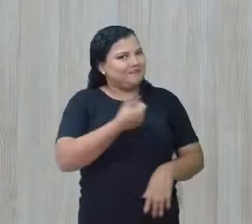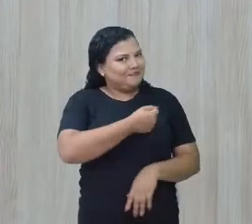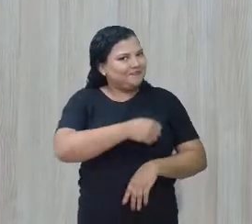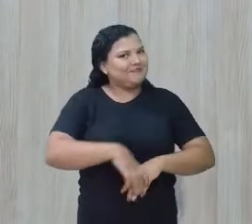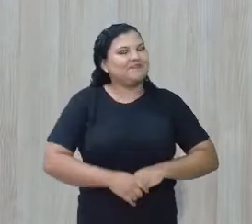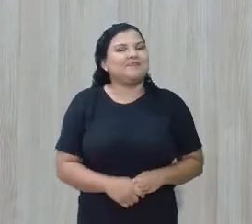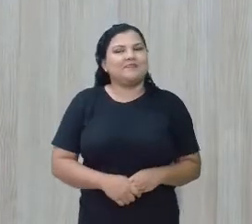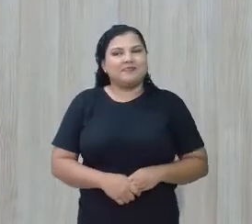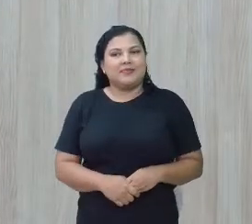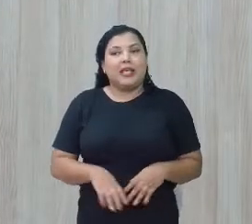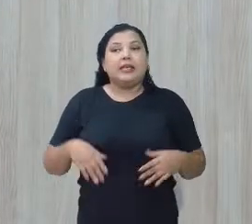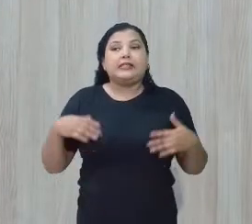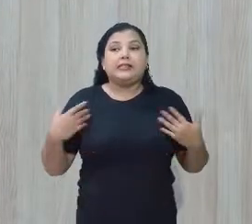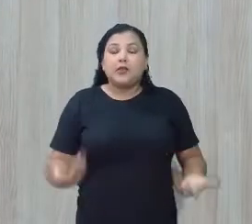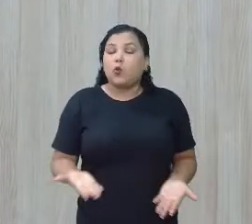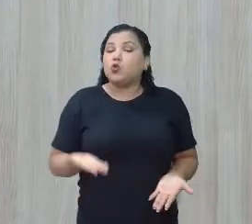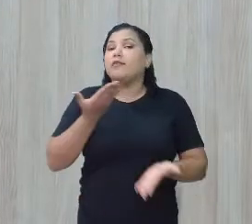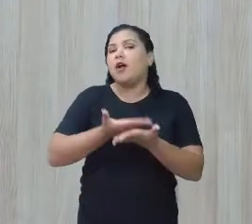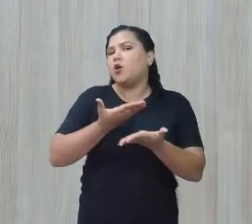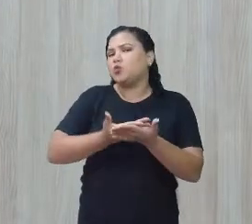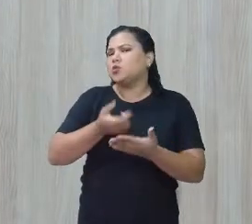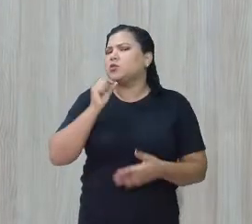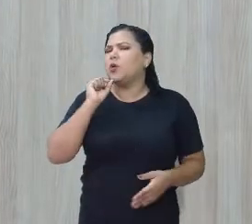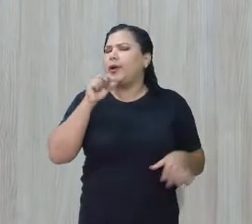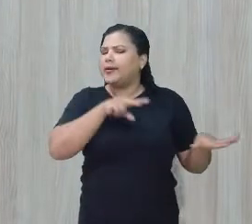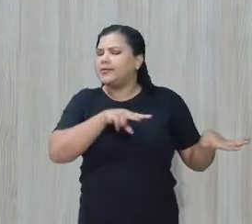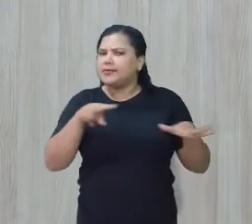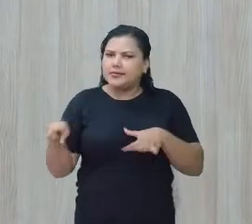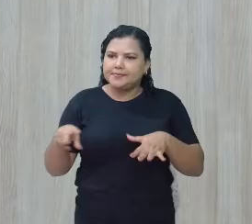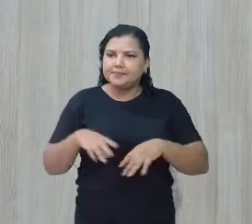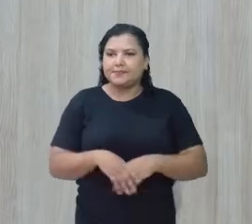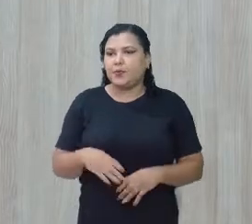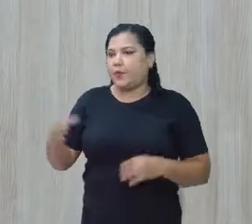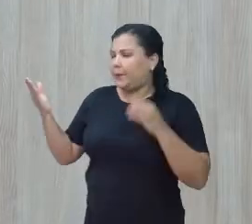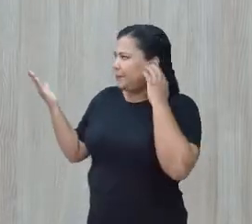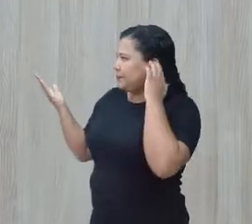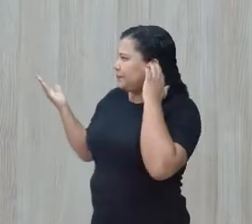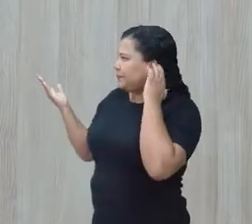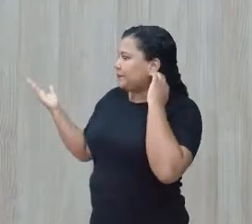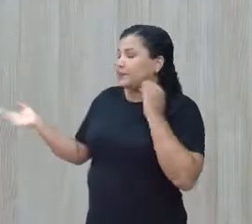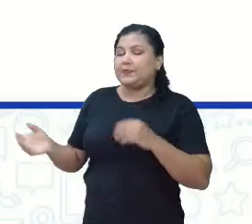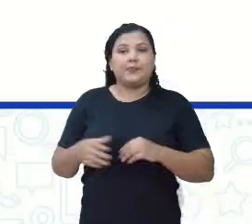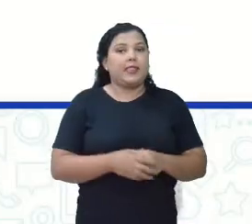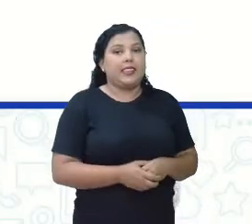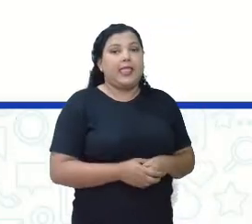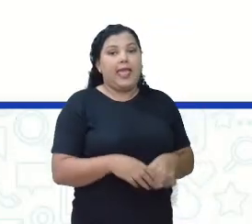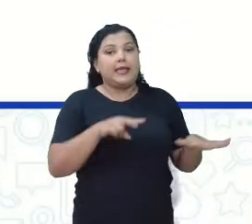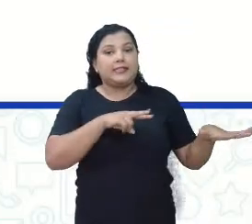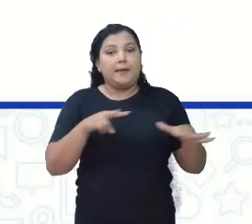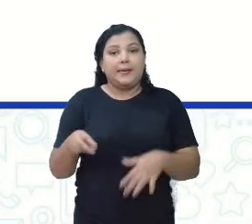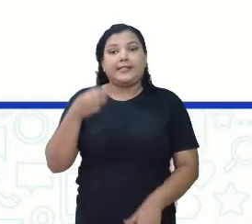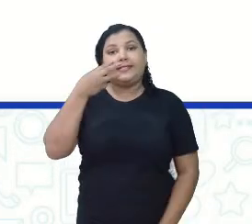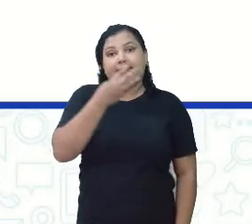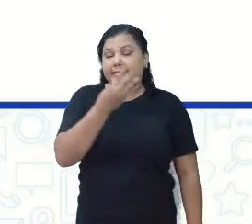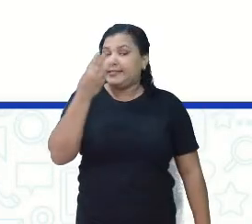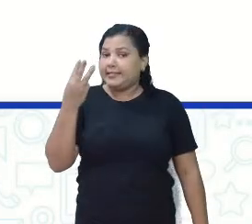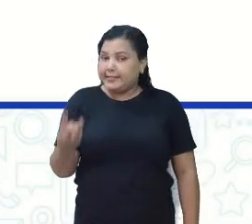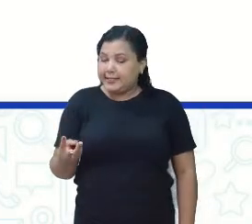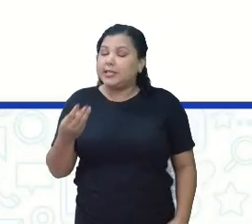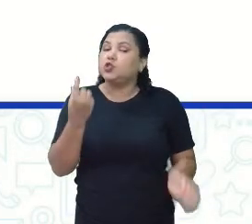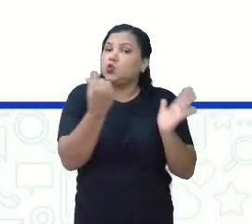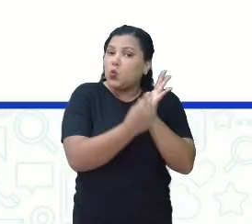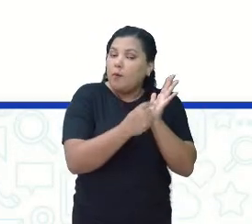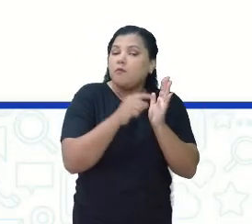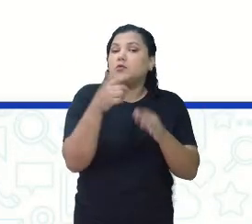plano de estudo que a gente vai estar utilizando para embasar essa semana, ele está ali, ó, com a semana 33, tá certo? Então, pelo aplicativo também